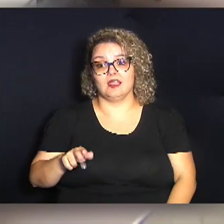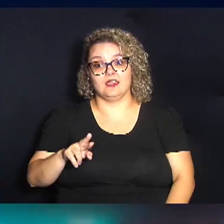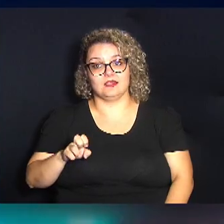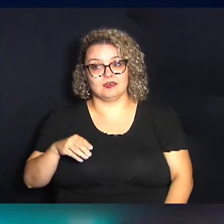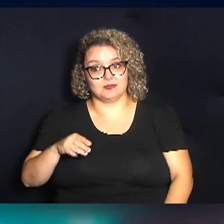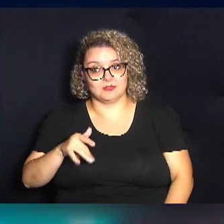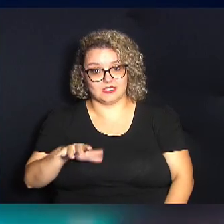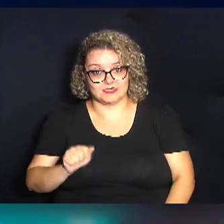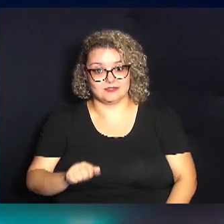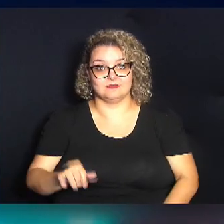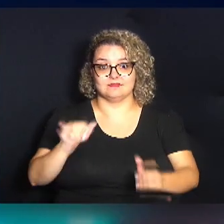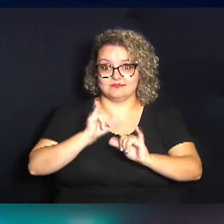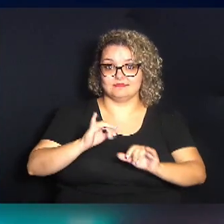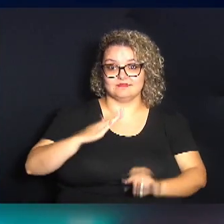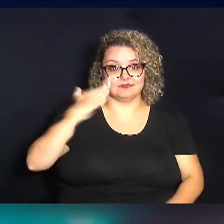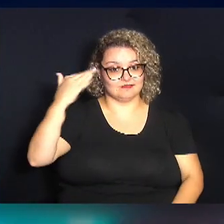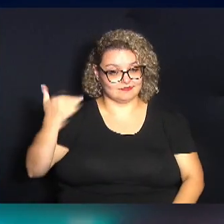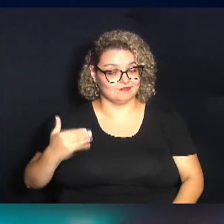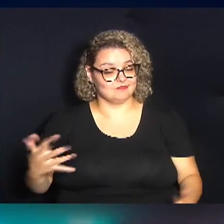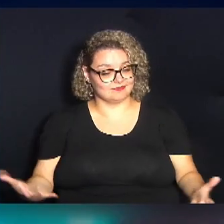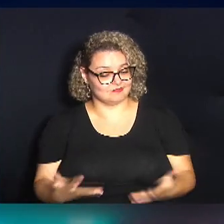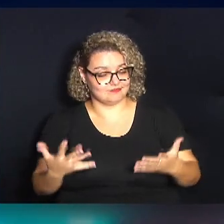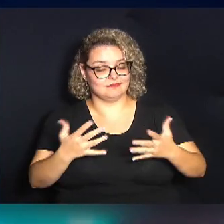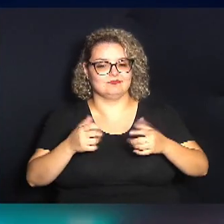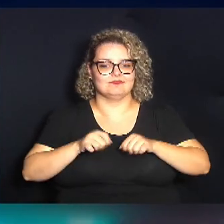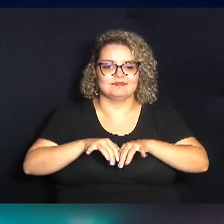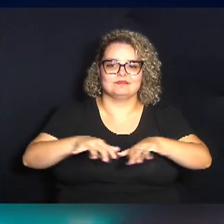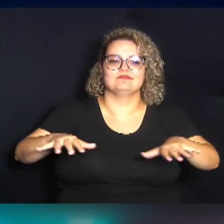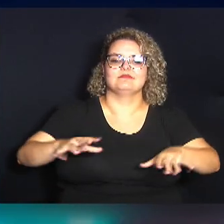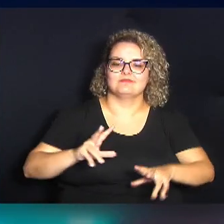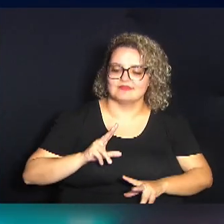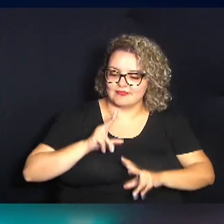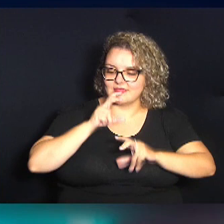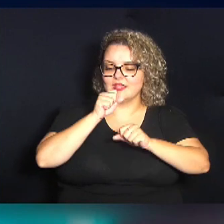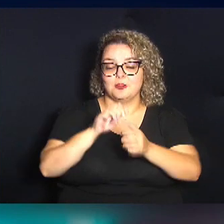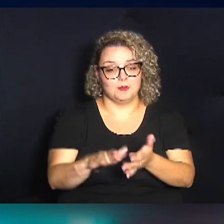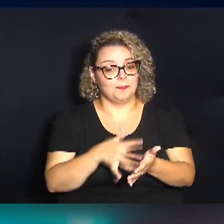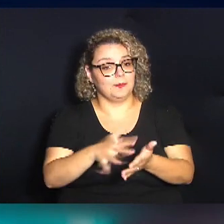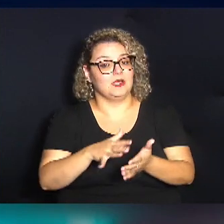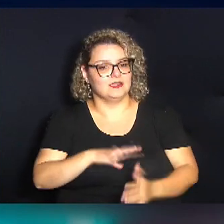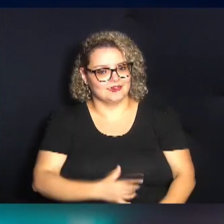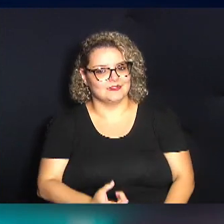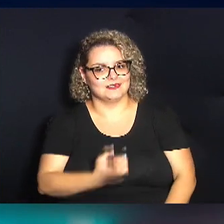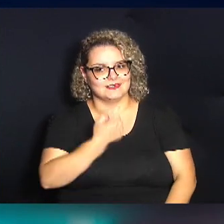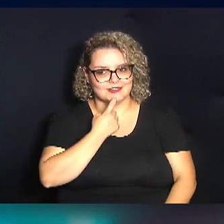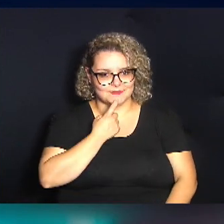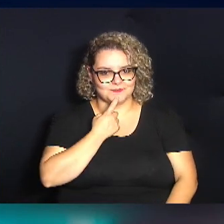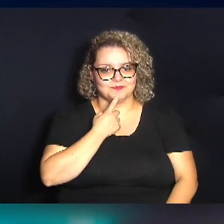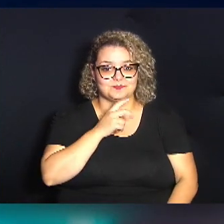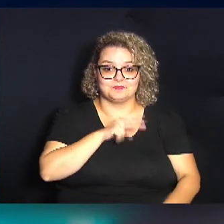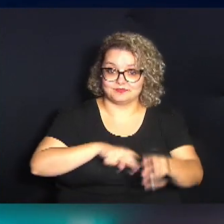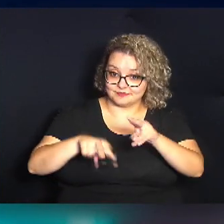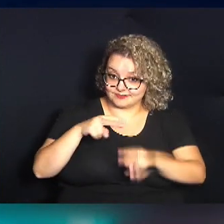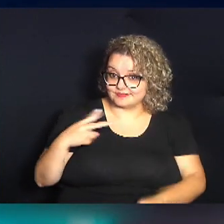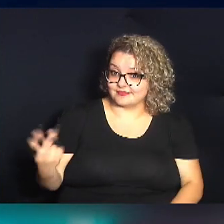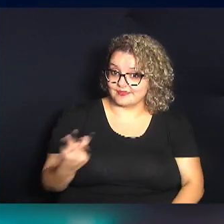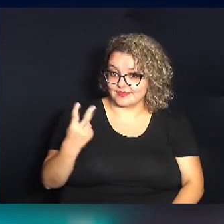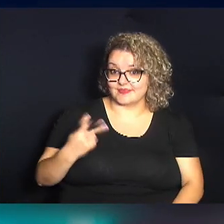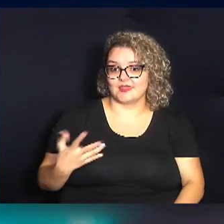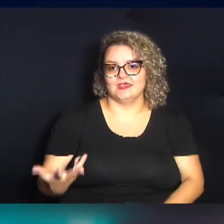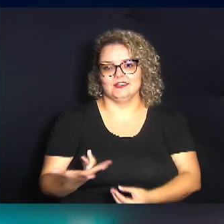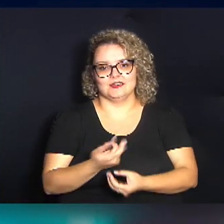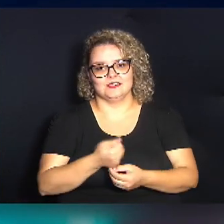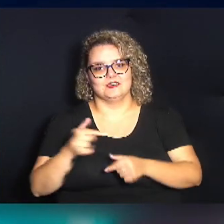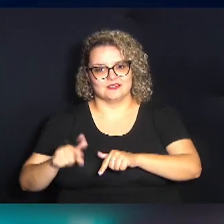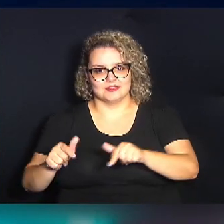destacado na divulgação, promoção, difusão e fortalecimento do samba na cidade, visando a valorizar os artistas locais que